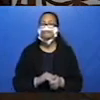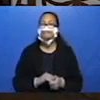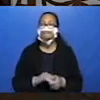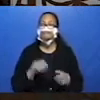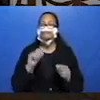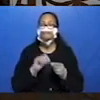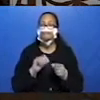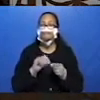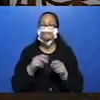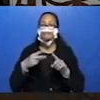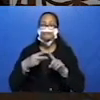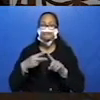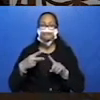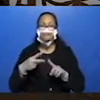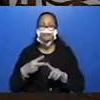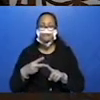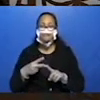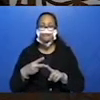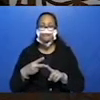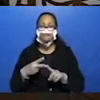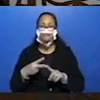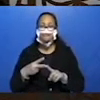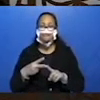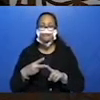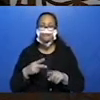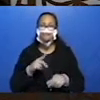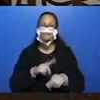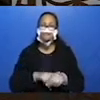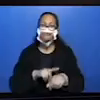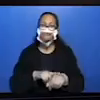realizam os dois processos ao mesmo tempo.